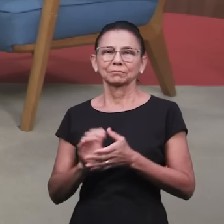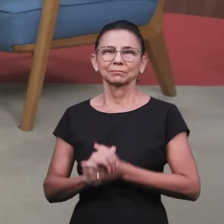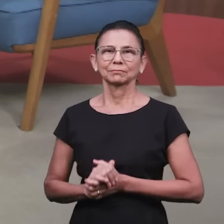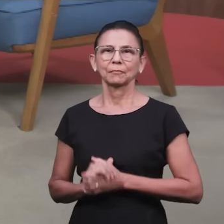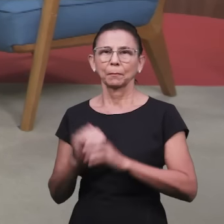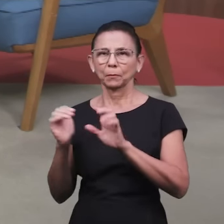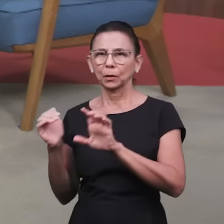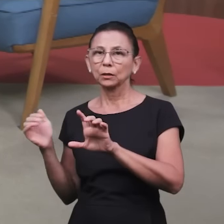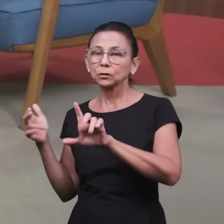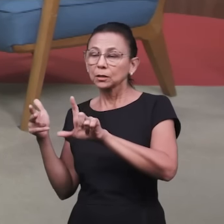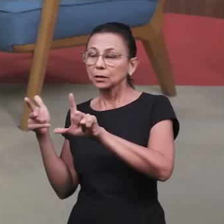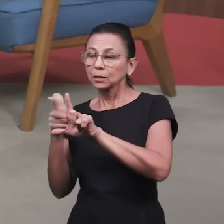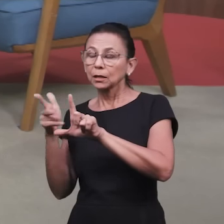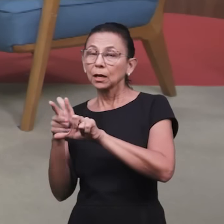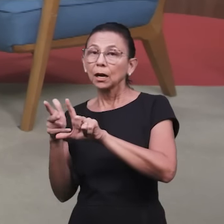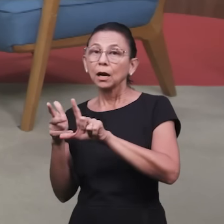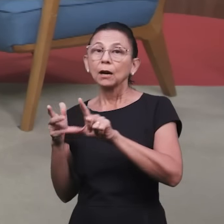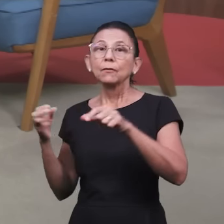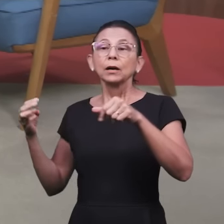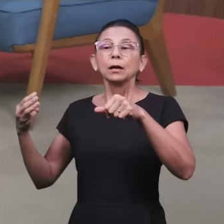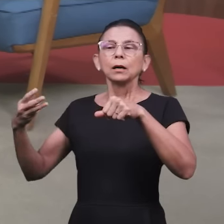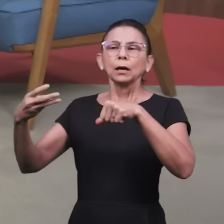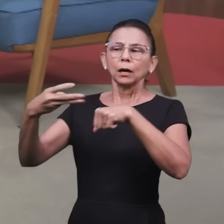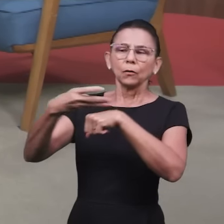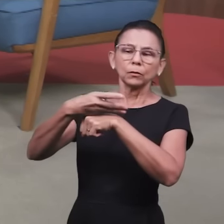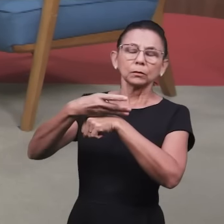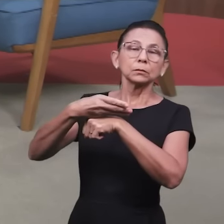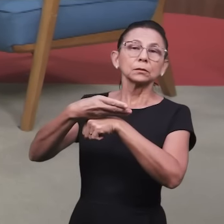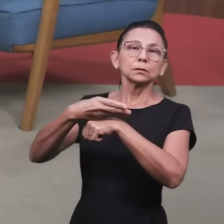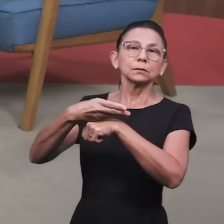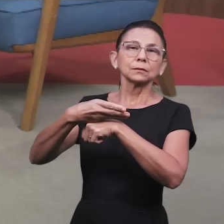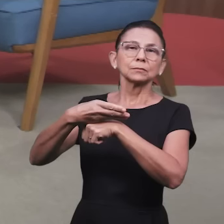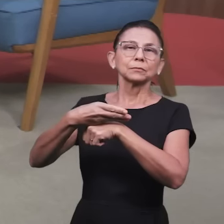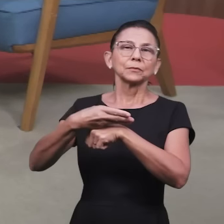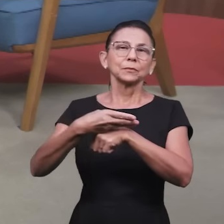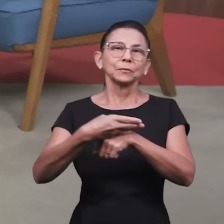WhatsApp, e ali, nesse WhatsApp, você vai poder